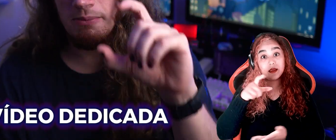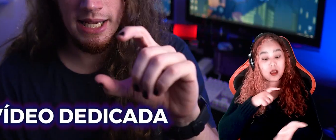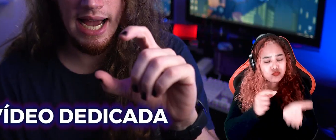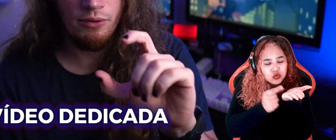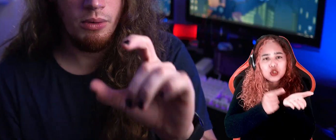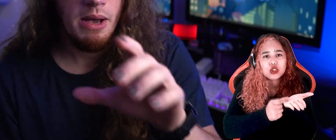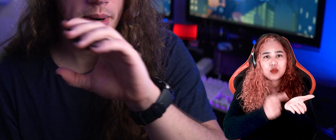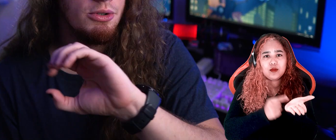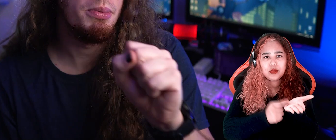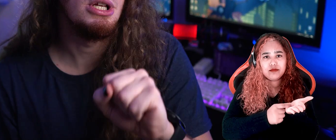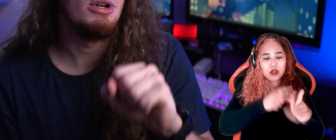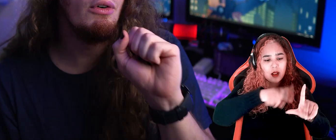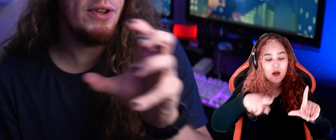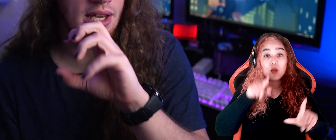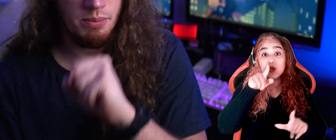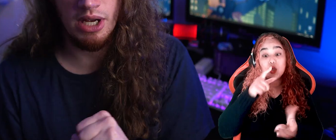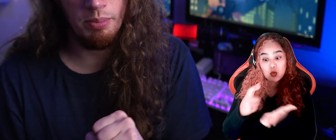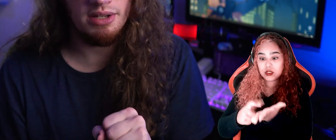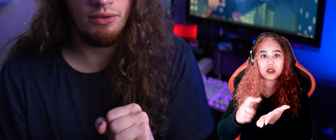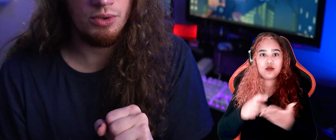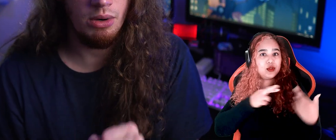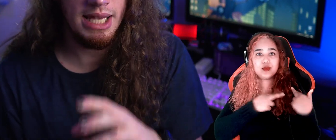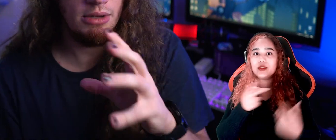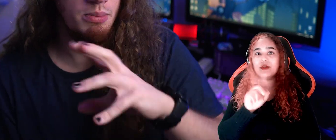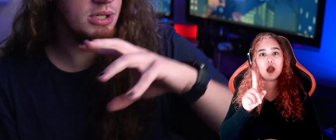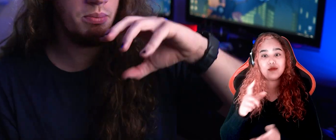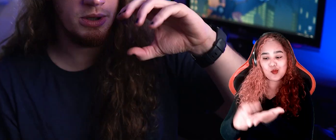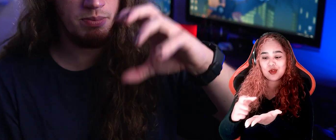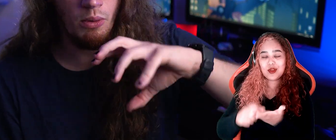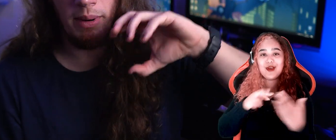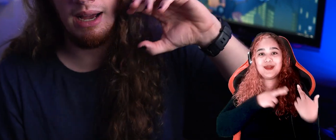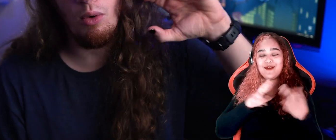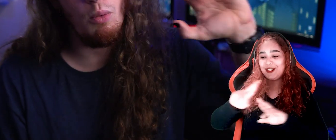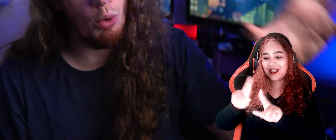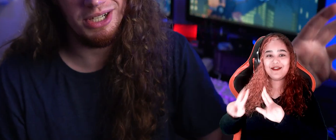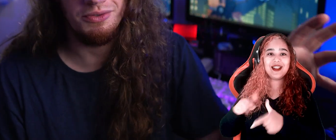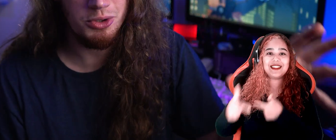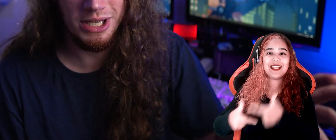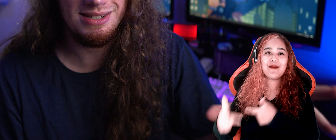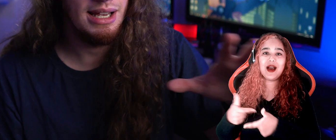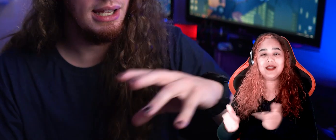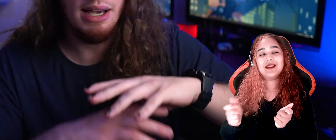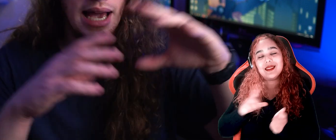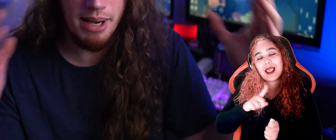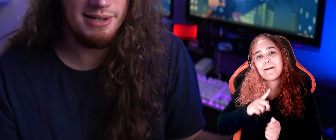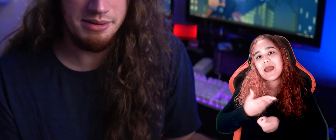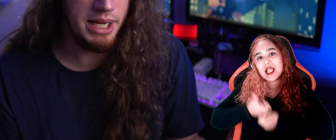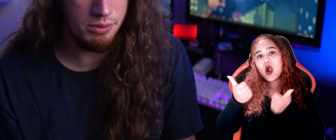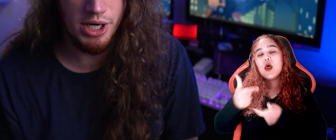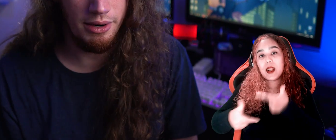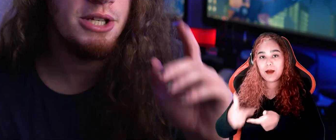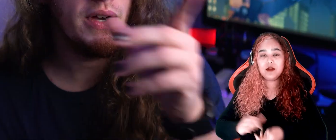vai ter um chip gráfico para que o seu processador não fique responsável por essa função, e aí o seu processador pode se preocupar com outras funções e ganhar